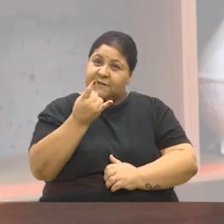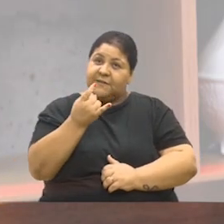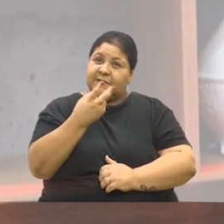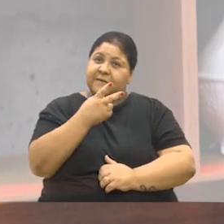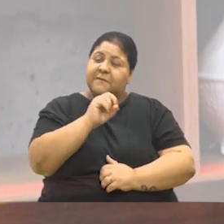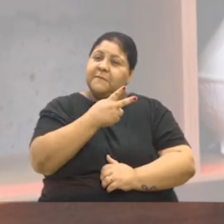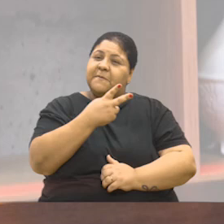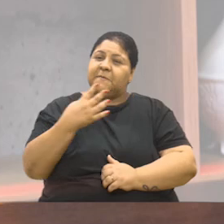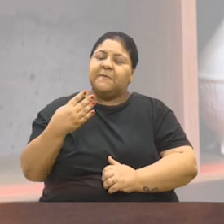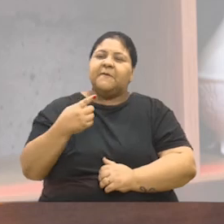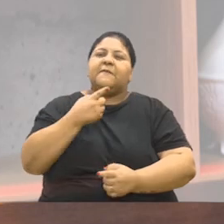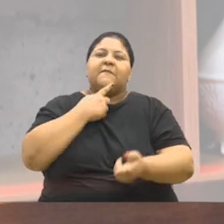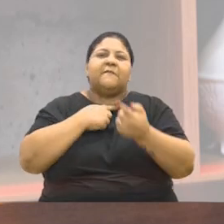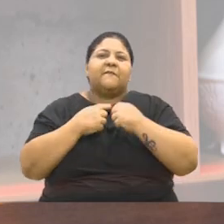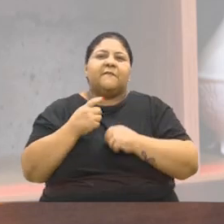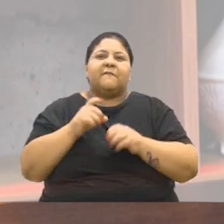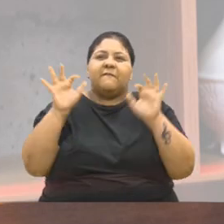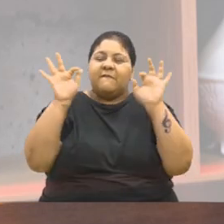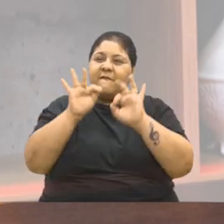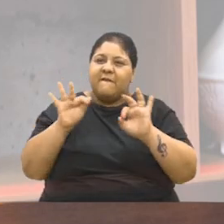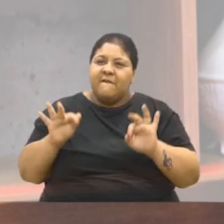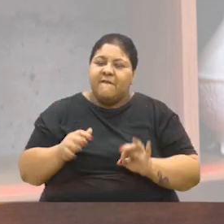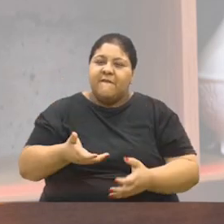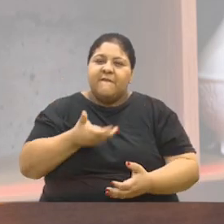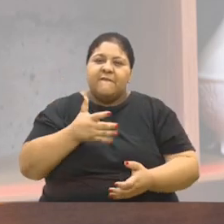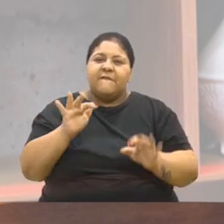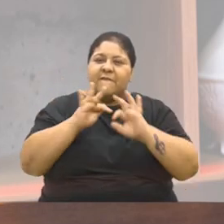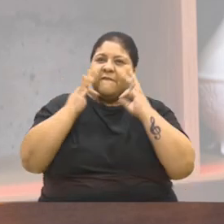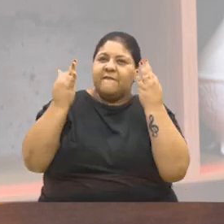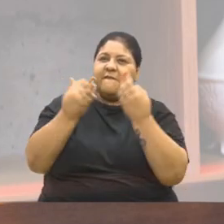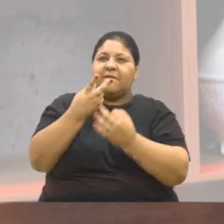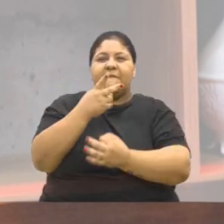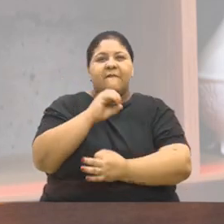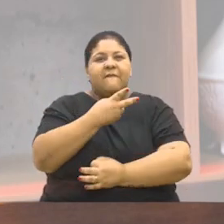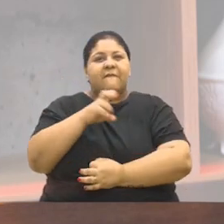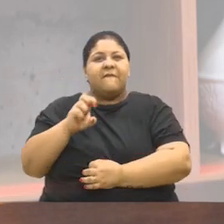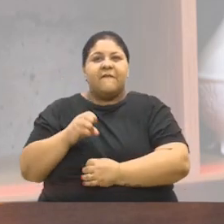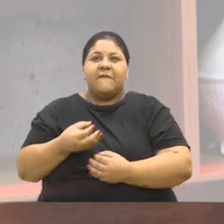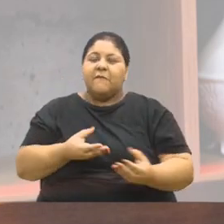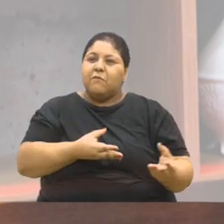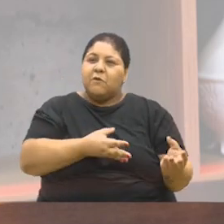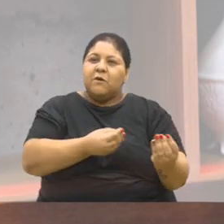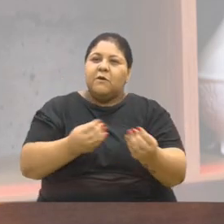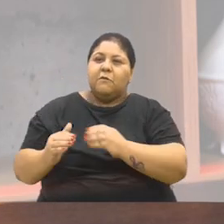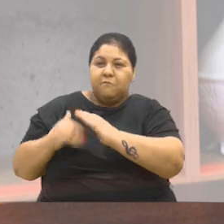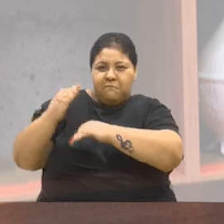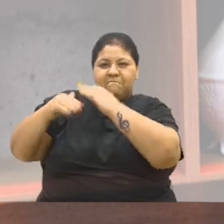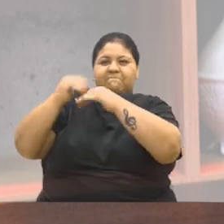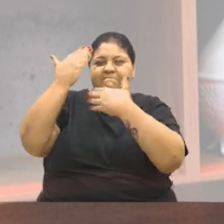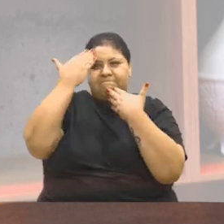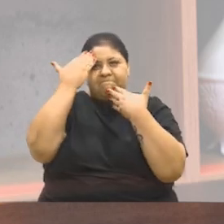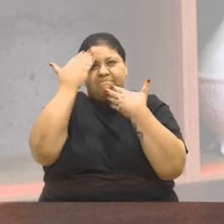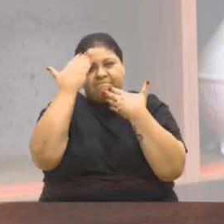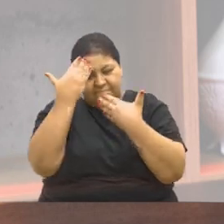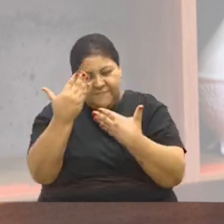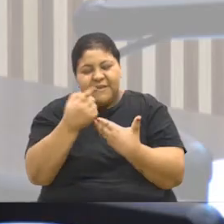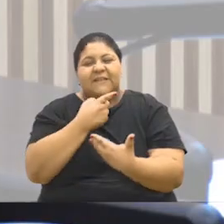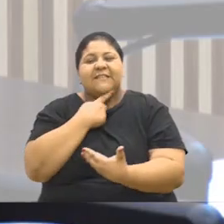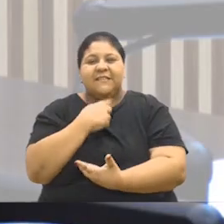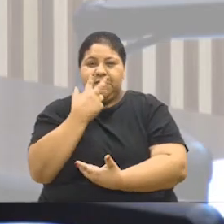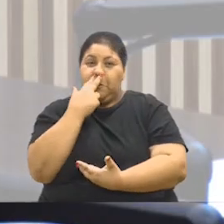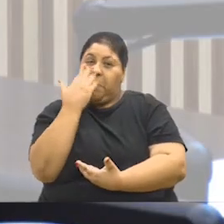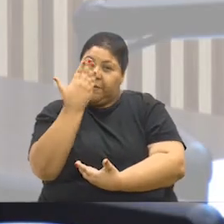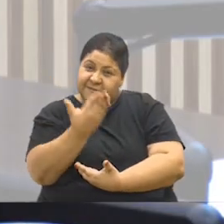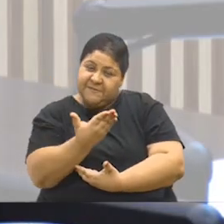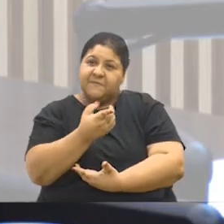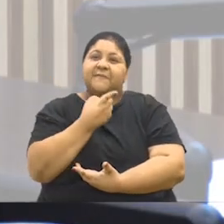último episódio de 2024. Te desejo um Feliz Natal a ti e a tua família e um 2025 de muita prosperidade. Muito obrigada,